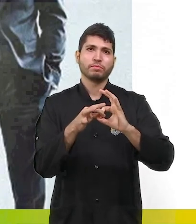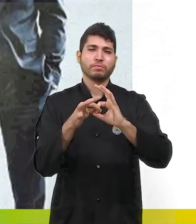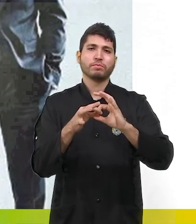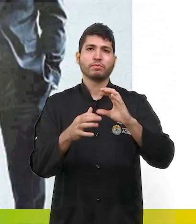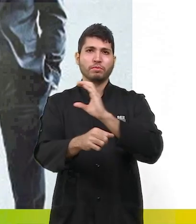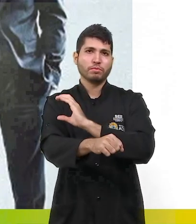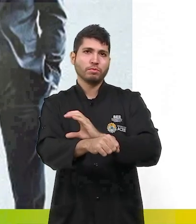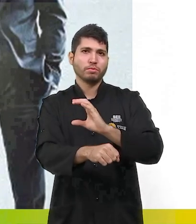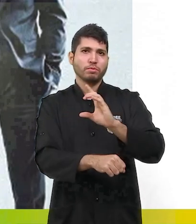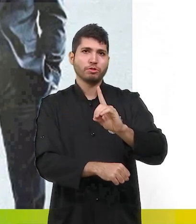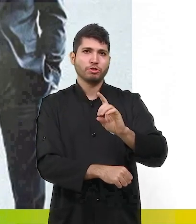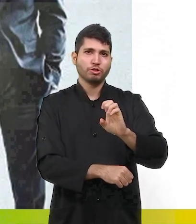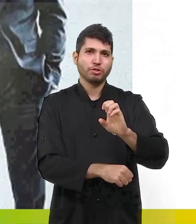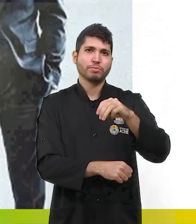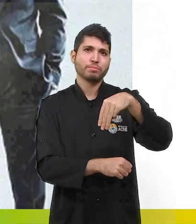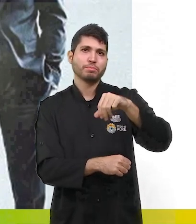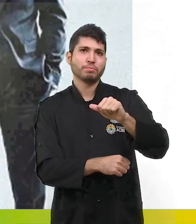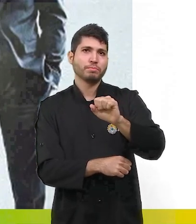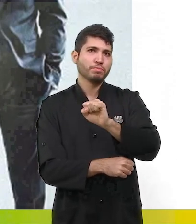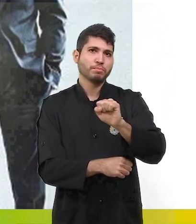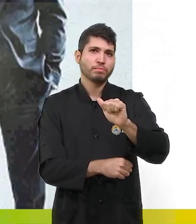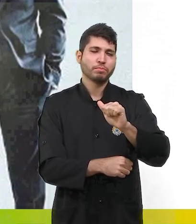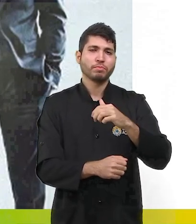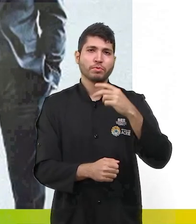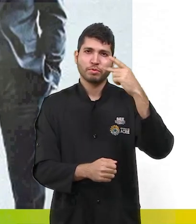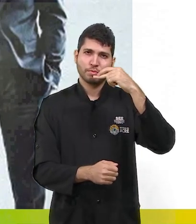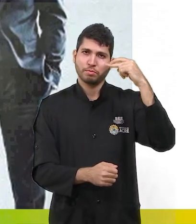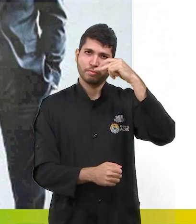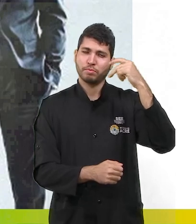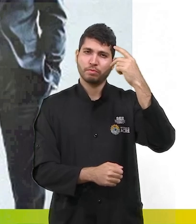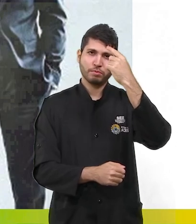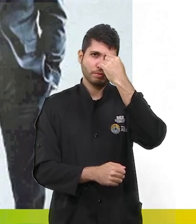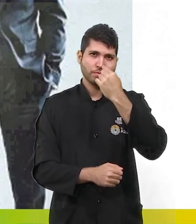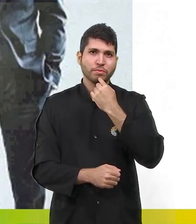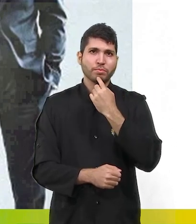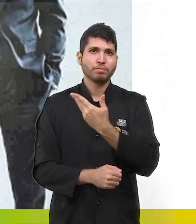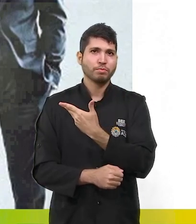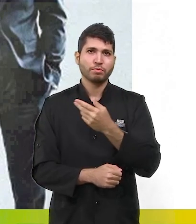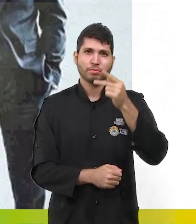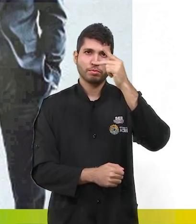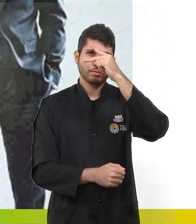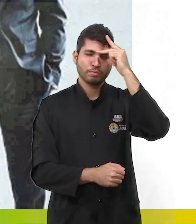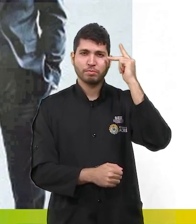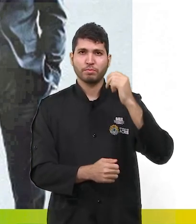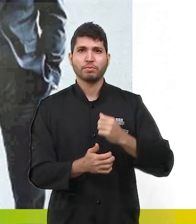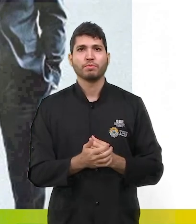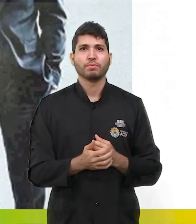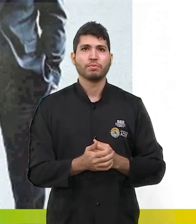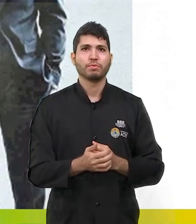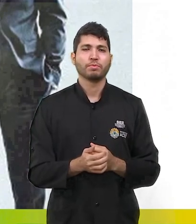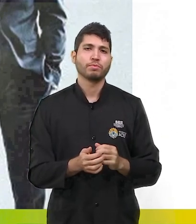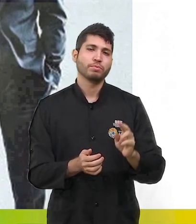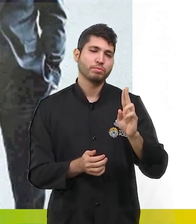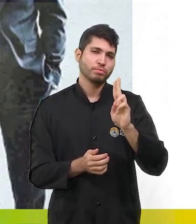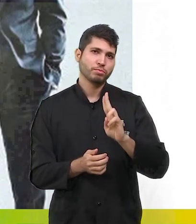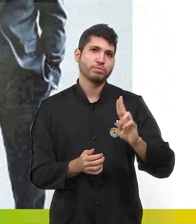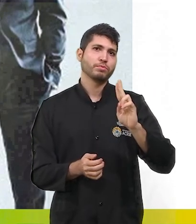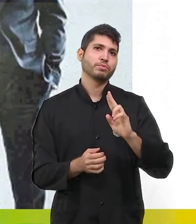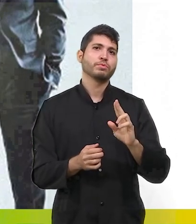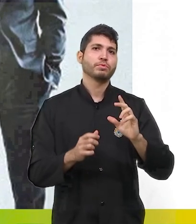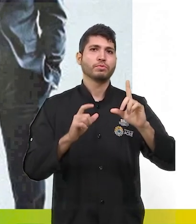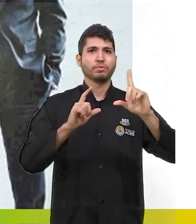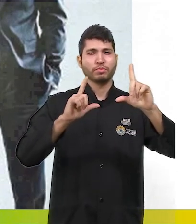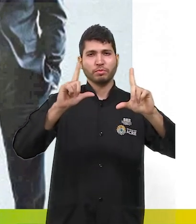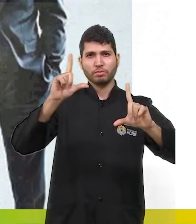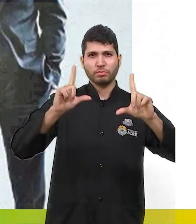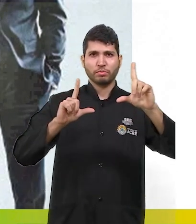massa. Observem, pessoal, a imagem que ela tem aqui uma pessoa com uma televisão, no que seria a cabeça dela.